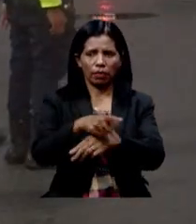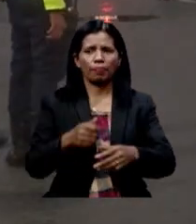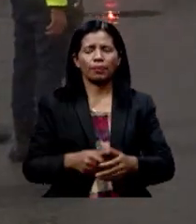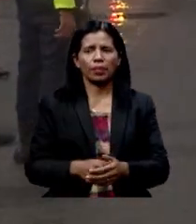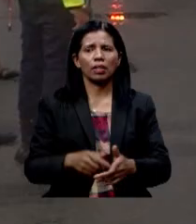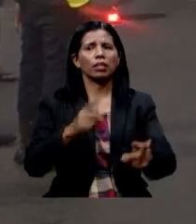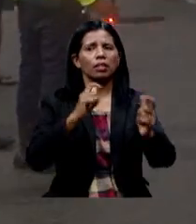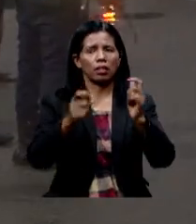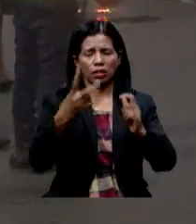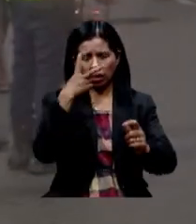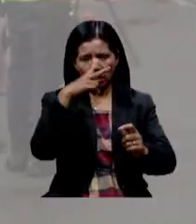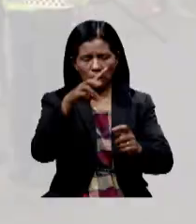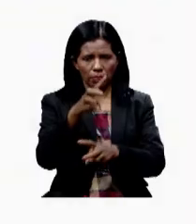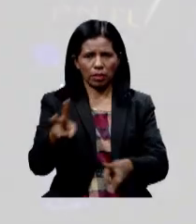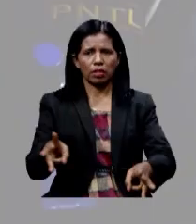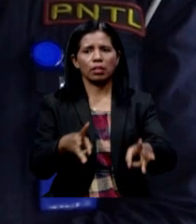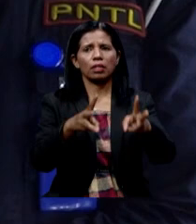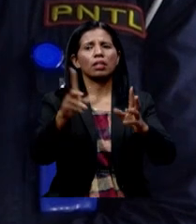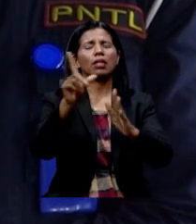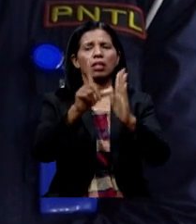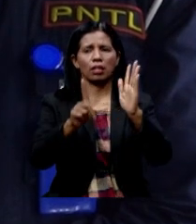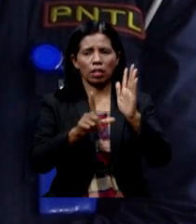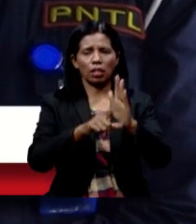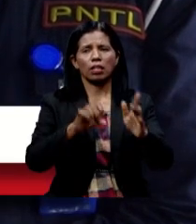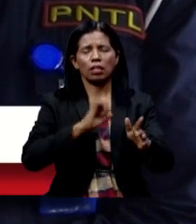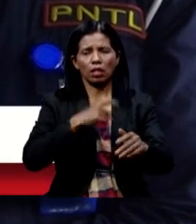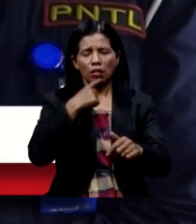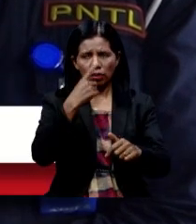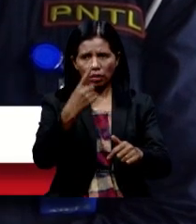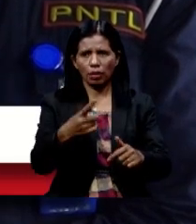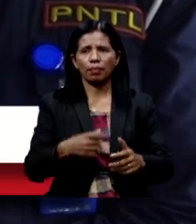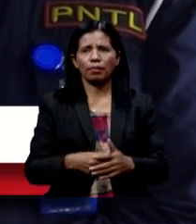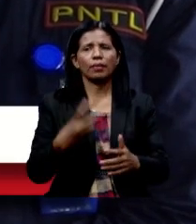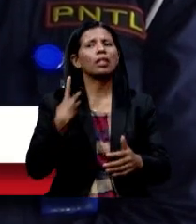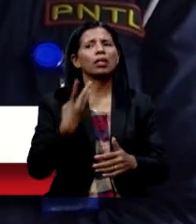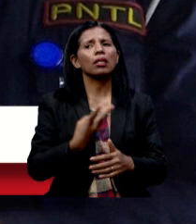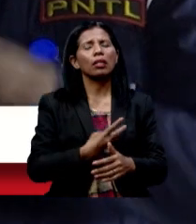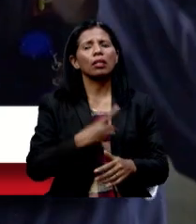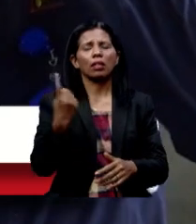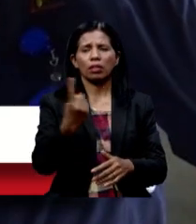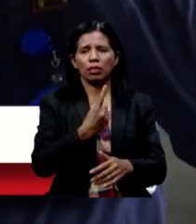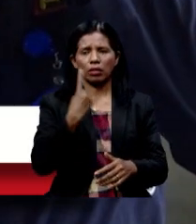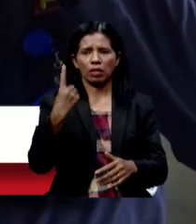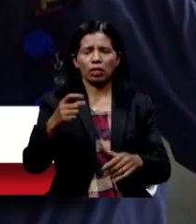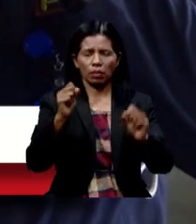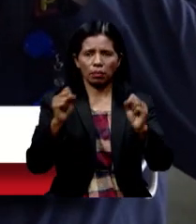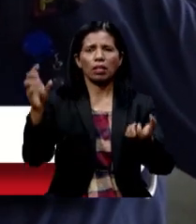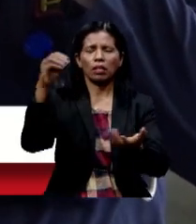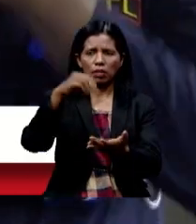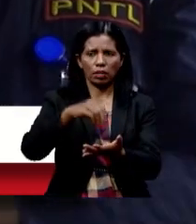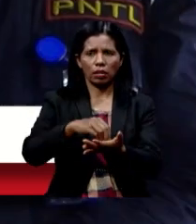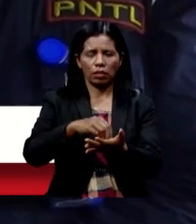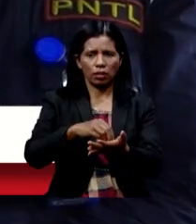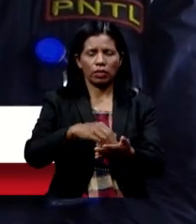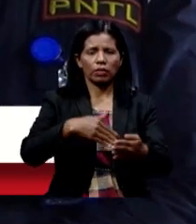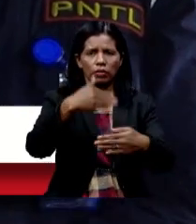tarefa é lei código estrada. E a lei código estrada não é só em Haudian, e ita só a tu bele garanti kata espaço